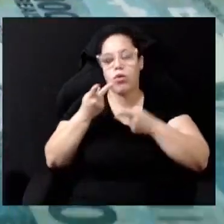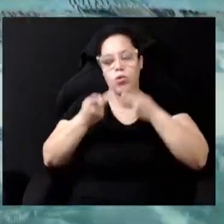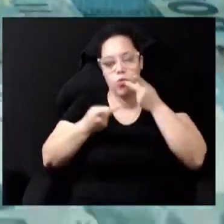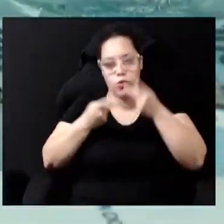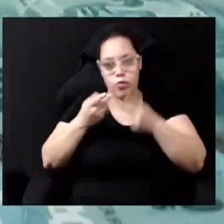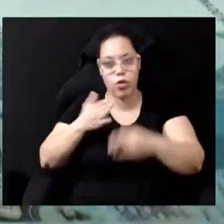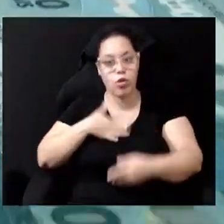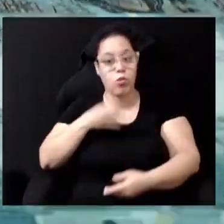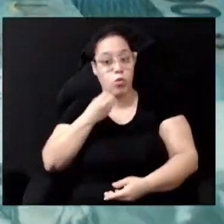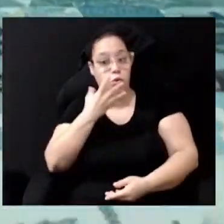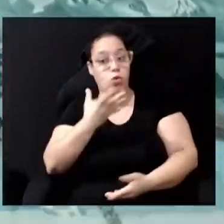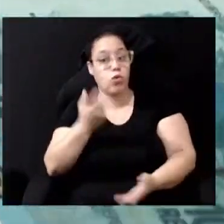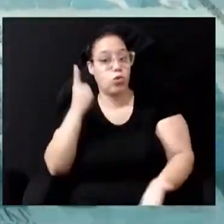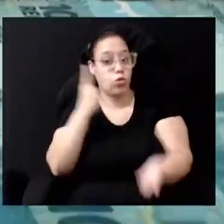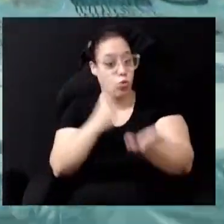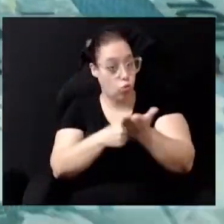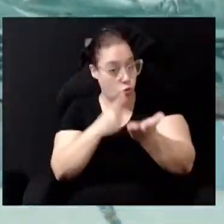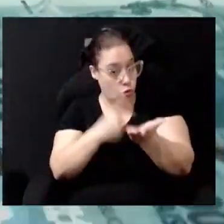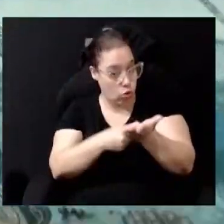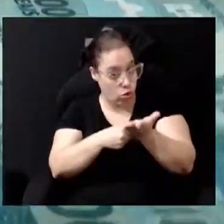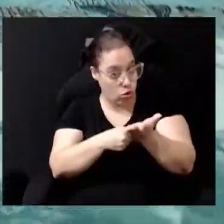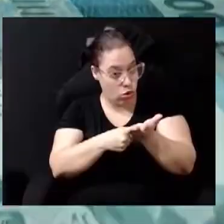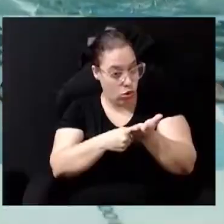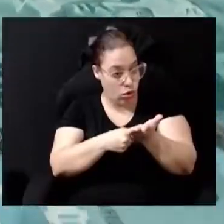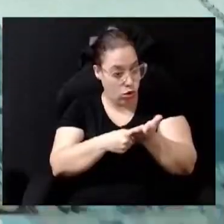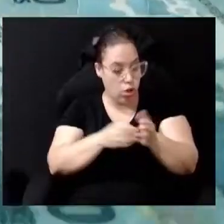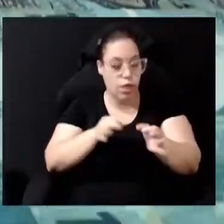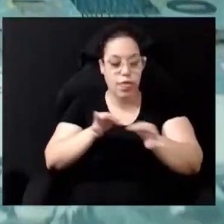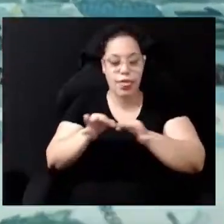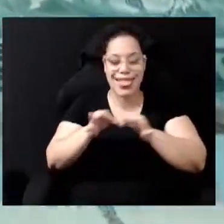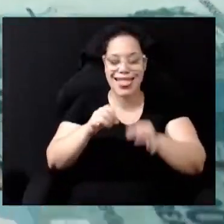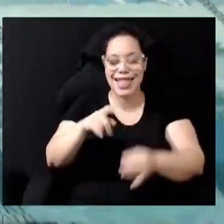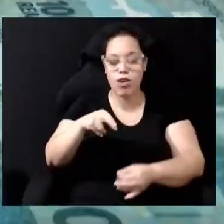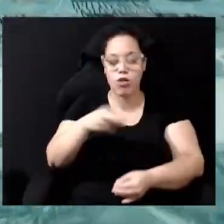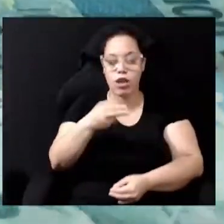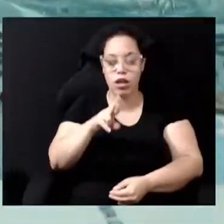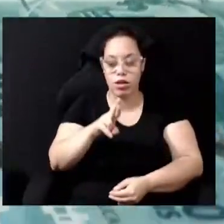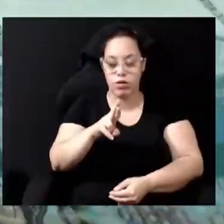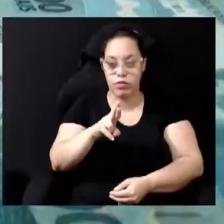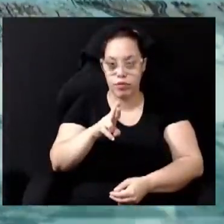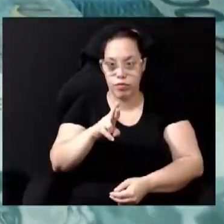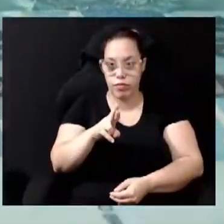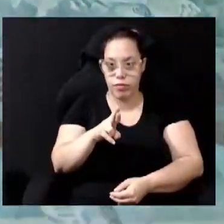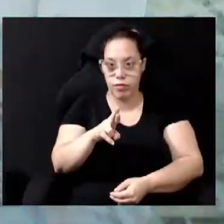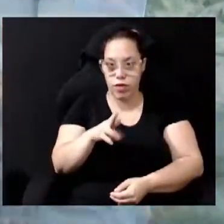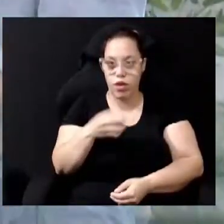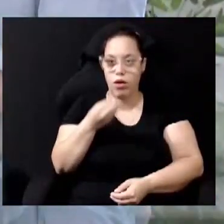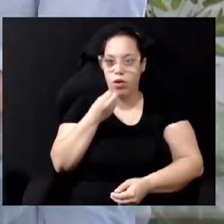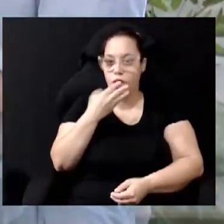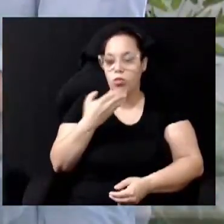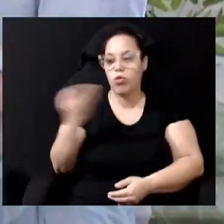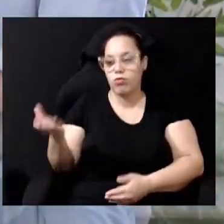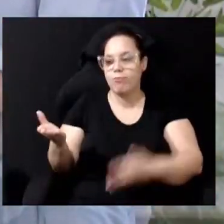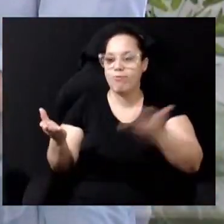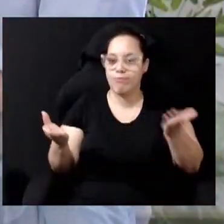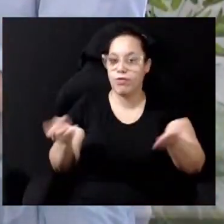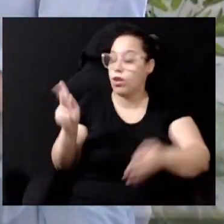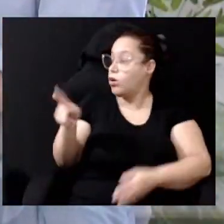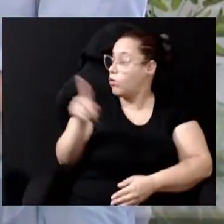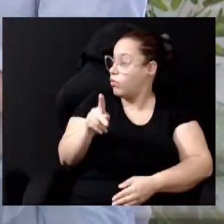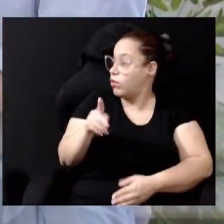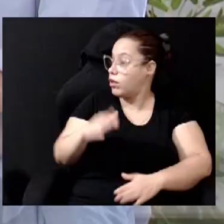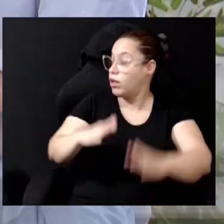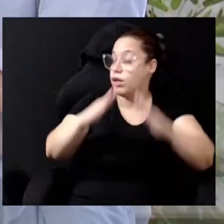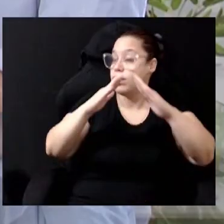vontade de honrar o seu compromisso e negociar. Geralmente é bom para os dois lados. Professor, então o pessoal que está em casa